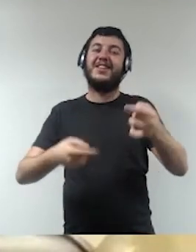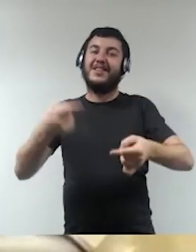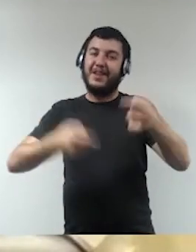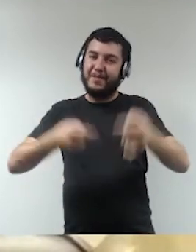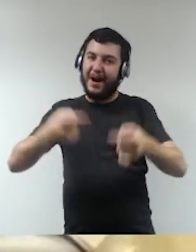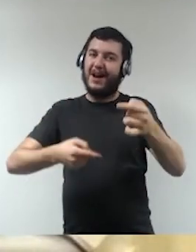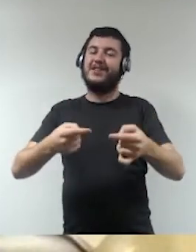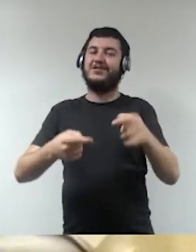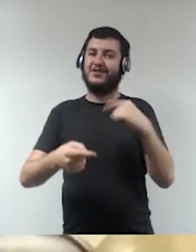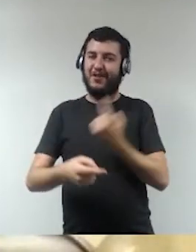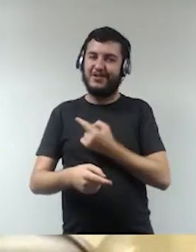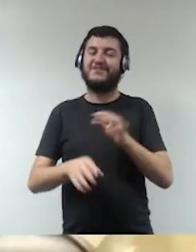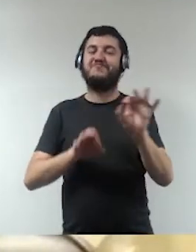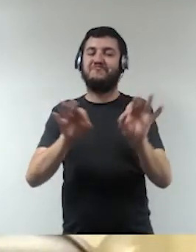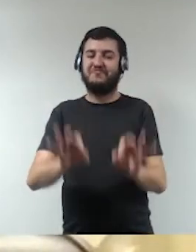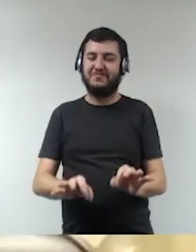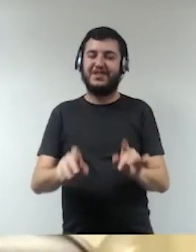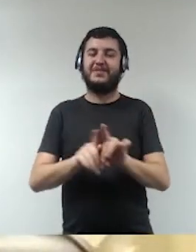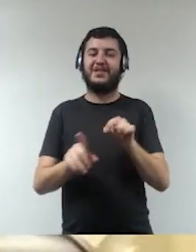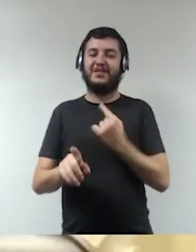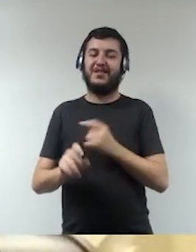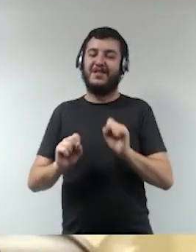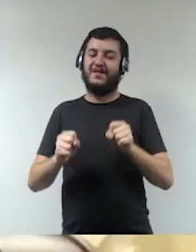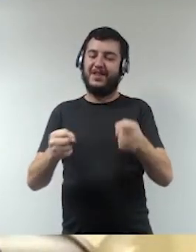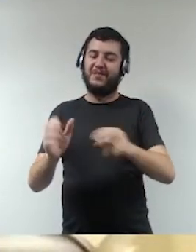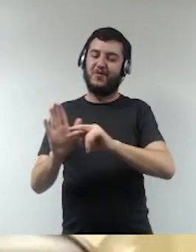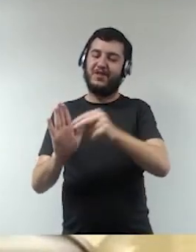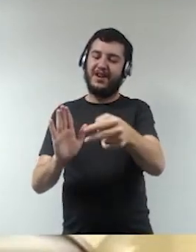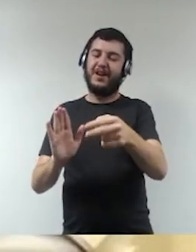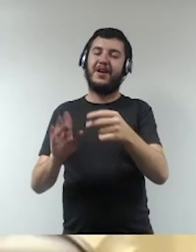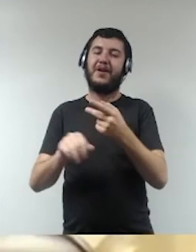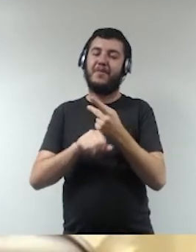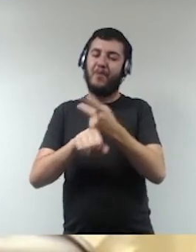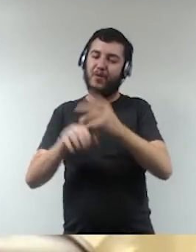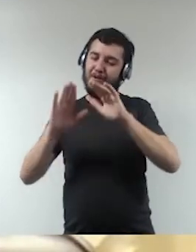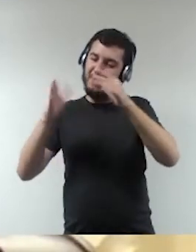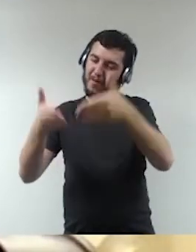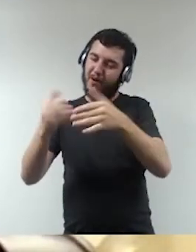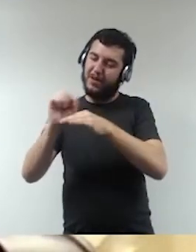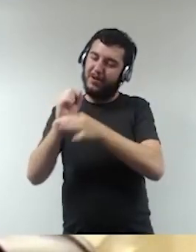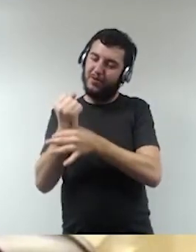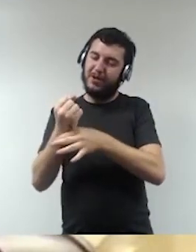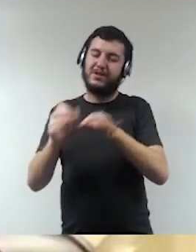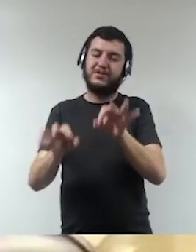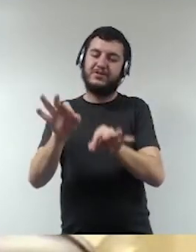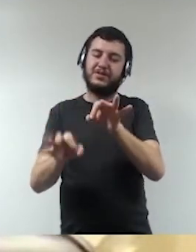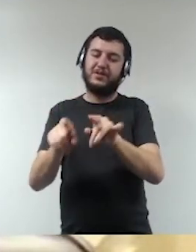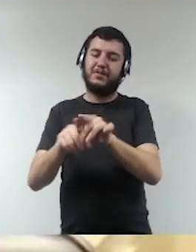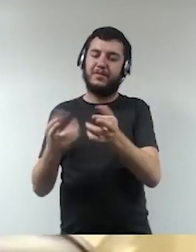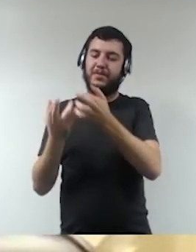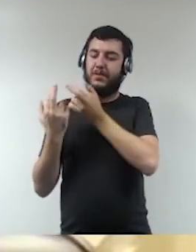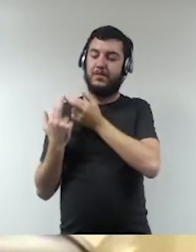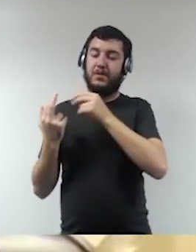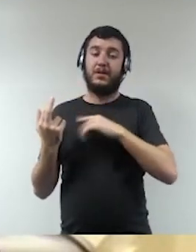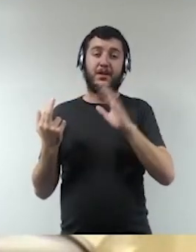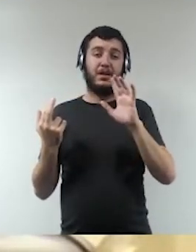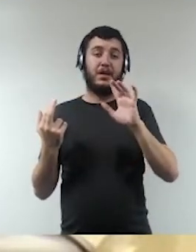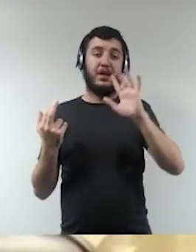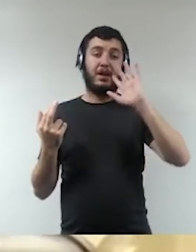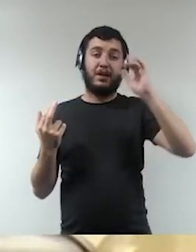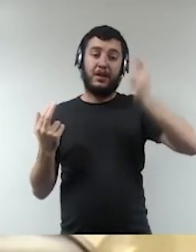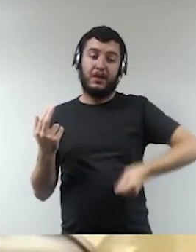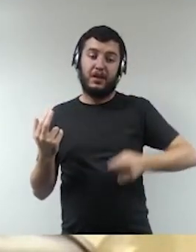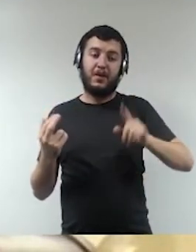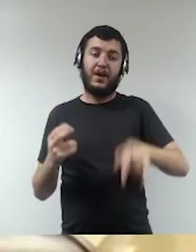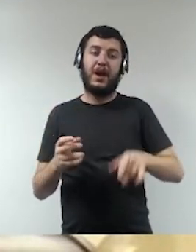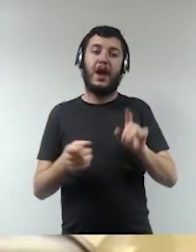defendemos aqui é um consequencialismo que busca a segurança jurídica, que busca responsabilidades das decisões, sejam